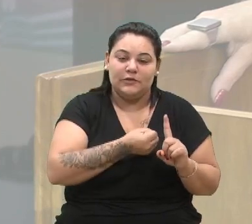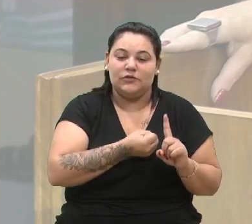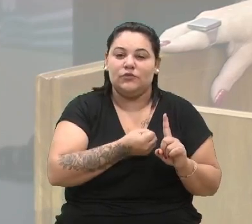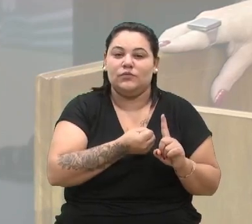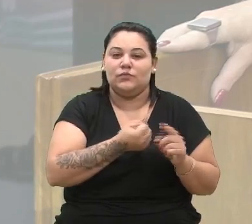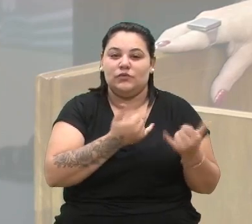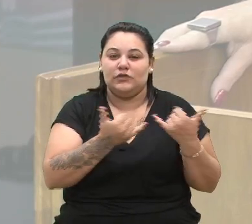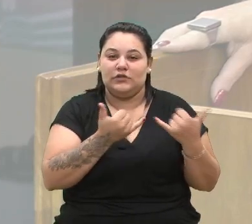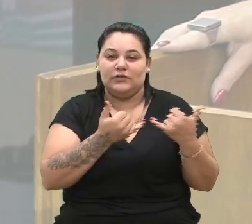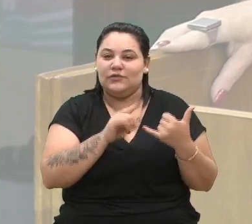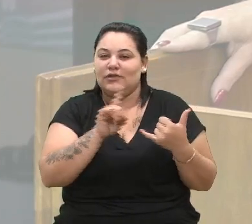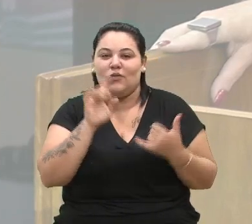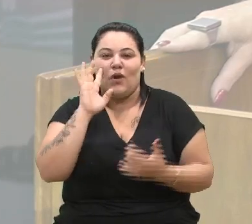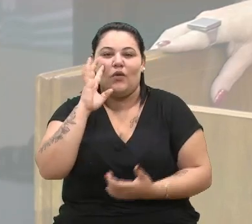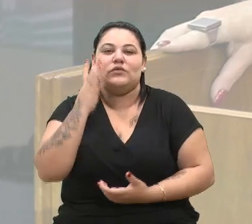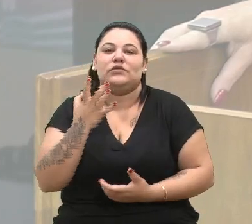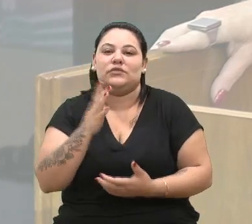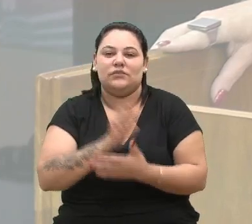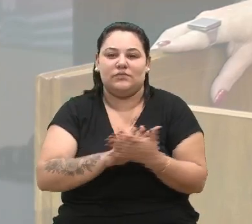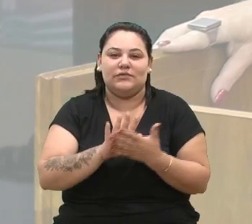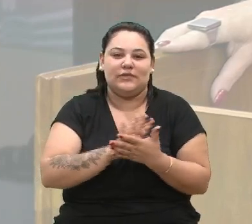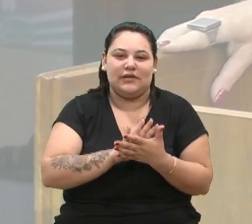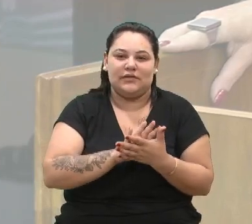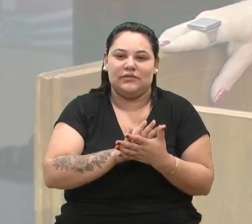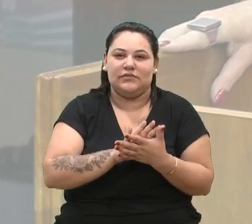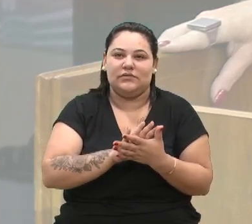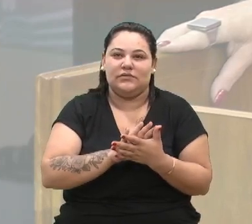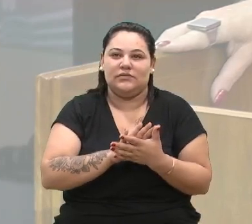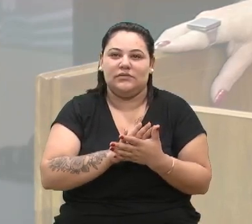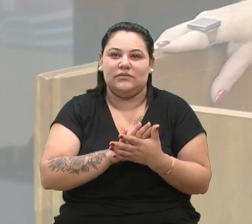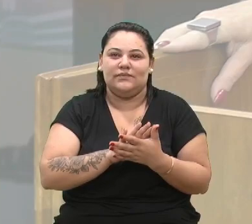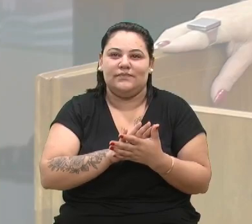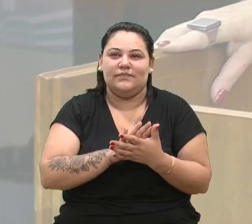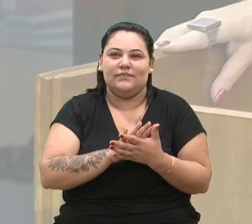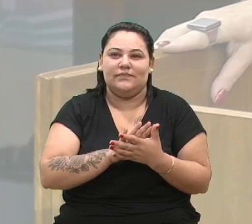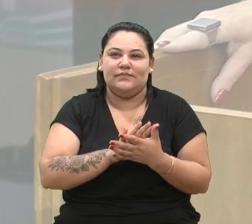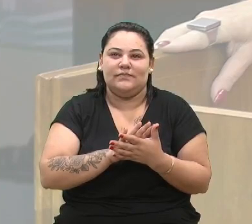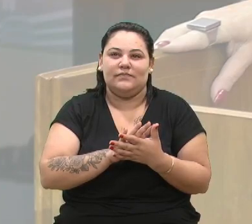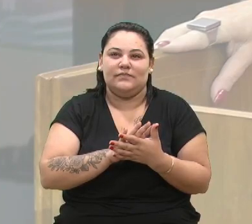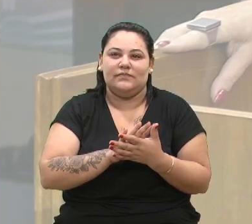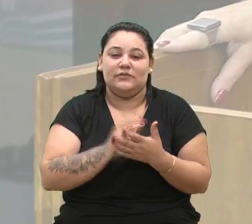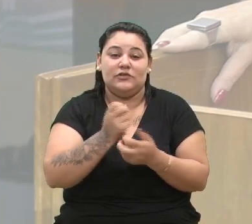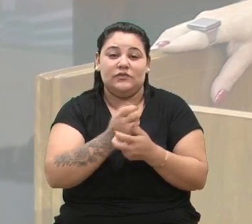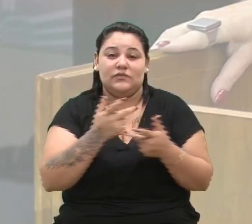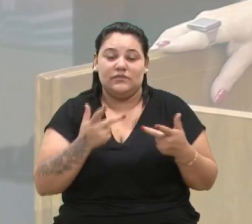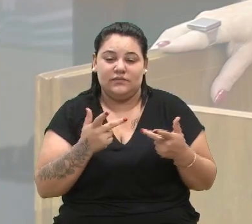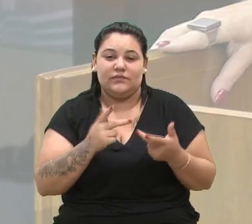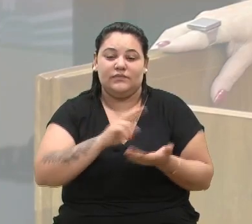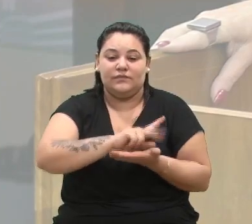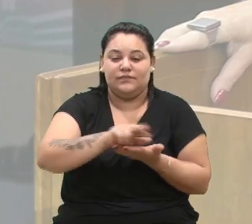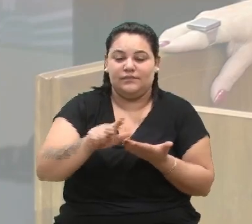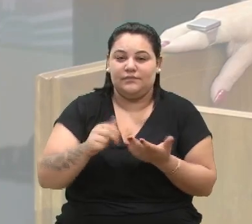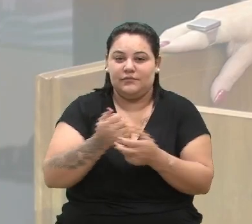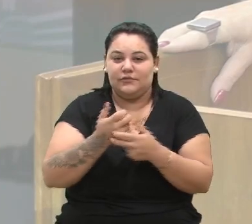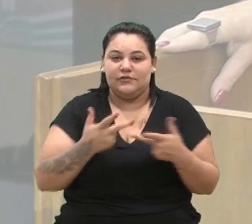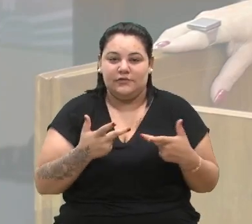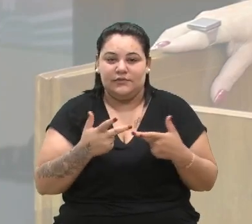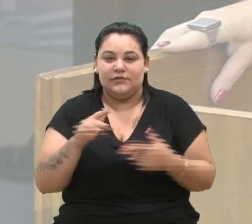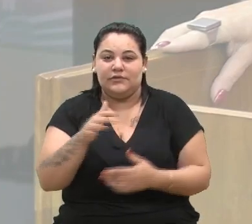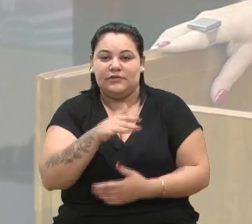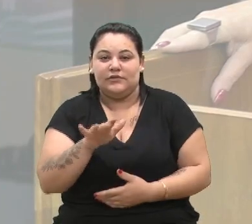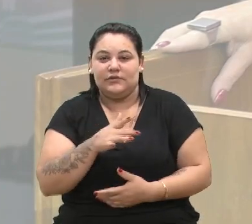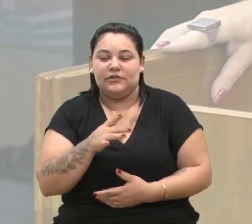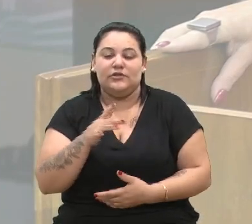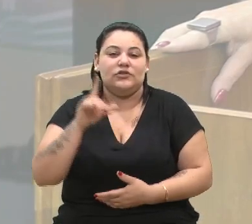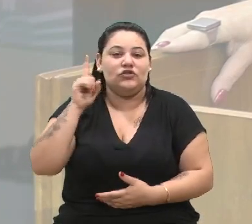chegou do nada lá. Ele é fruto de uma série de atos que muitas vezes nós, no nosso dia a dia,